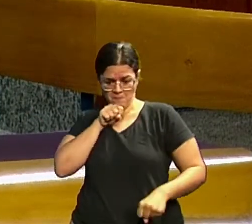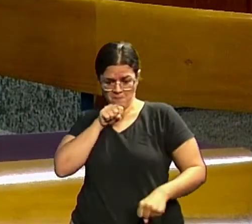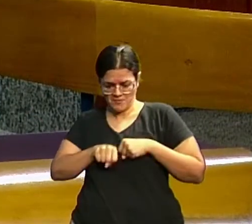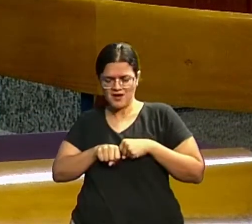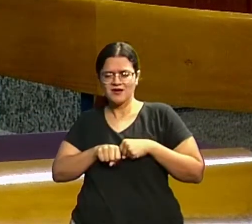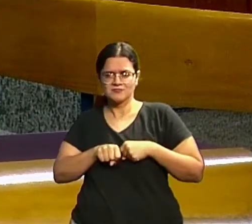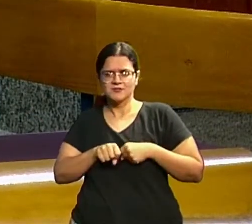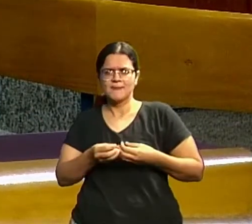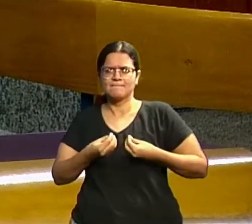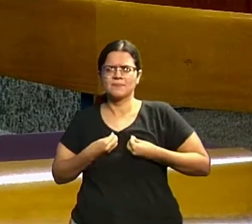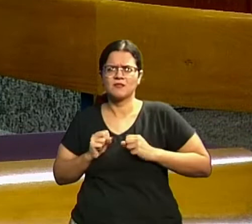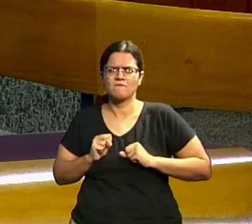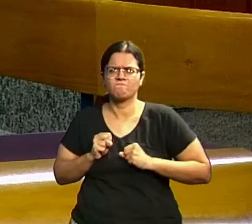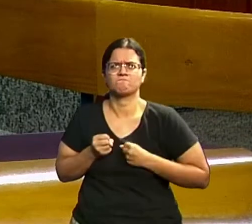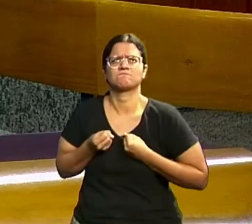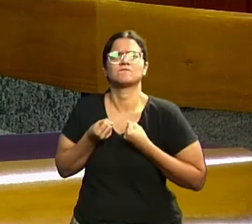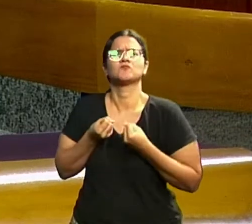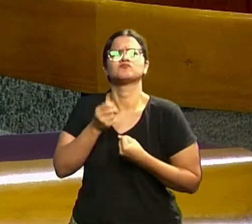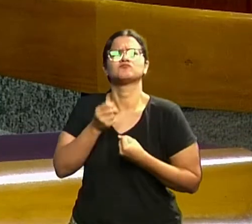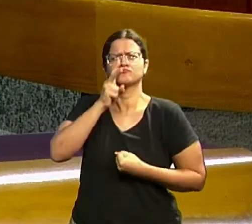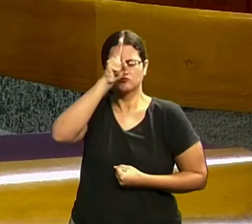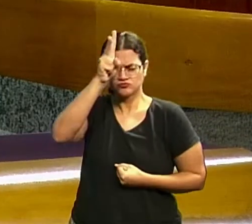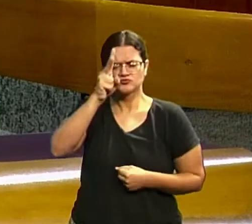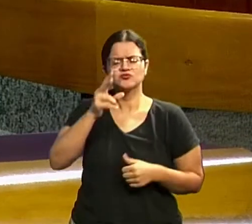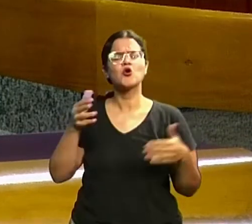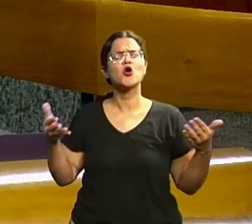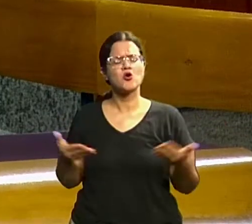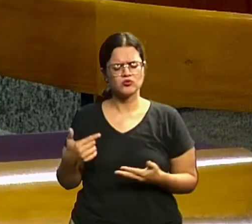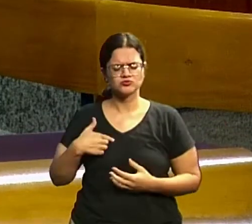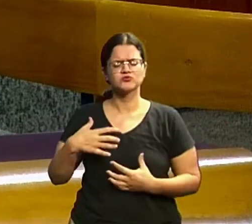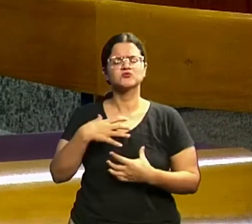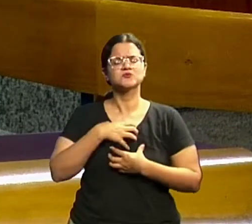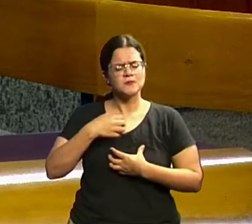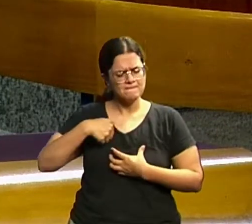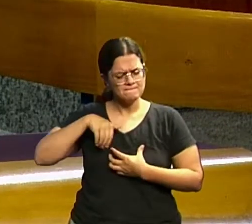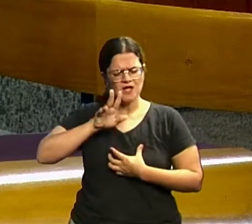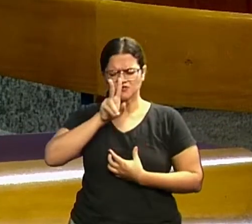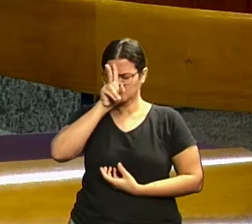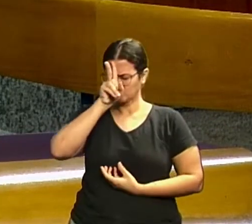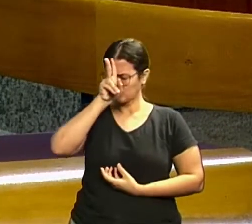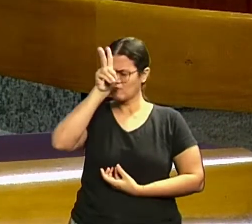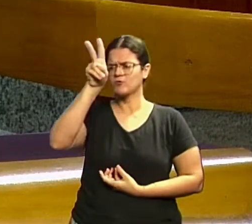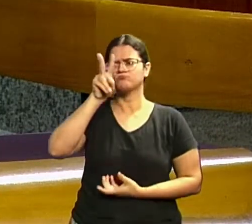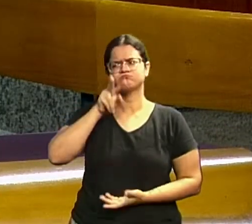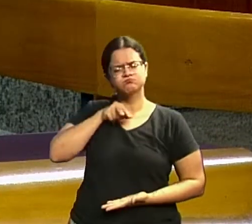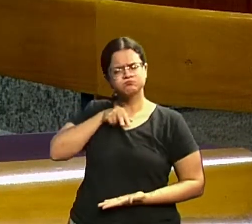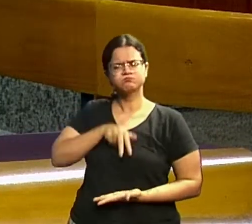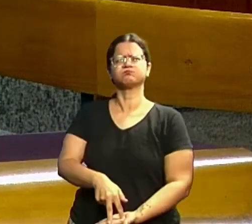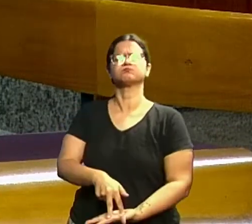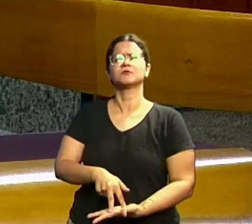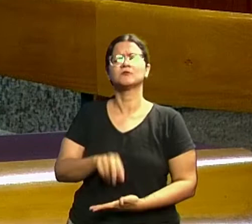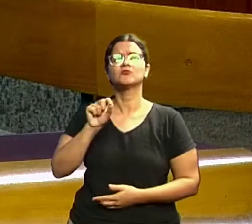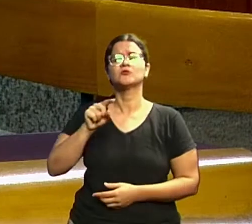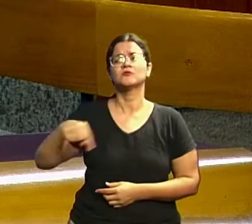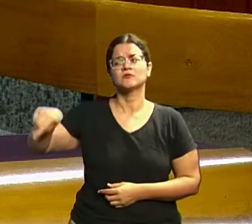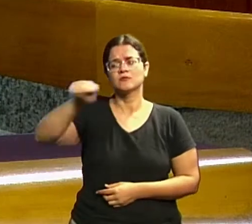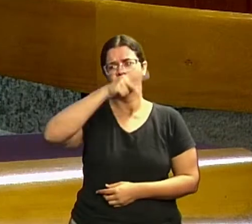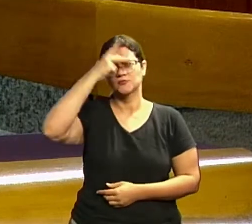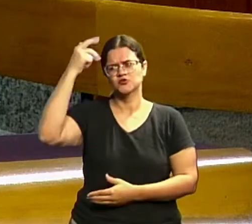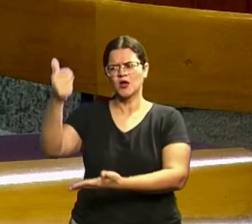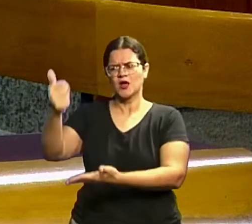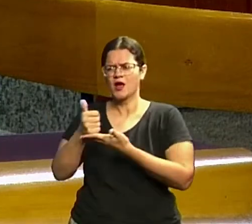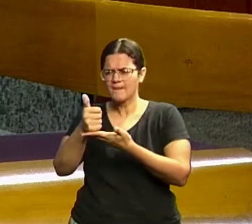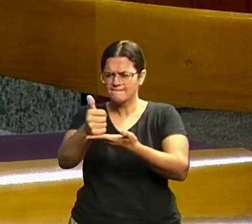fortalece. E hoje é assim que eu me sinto mais uma vez, mais fortalecida, no apoio de todas